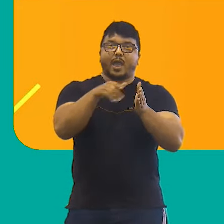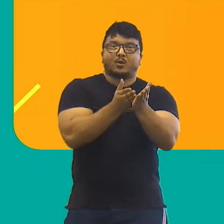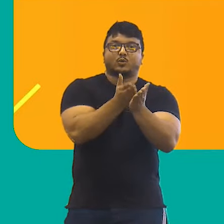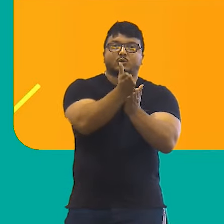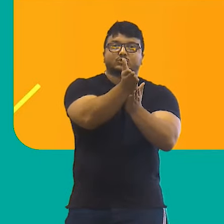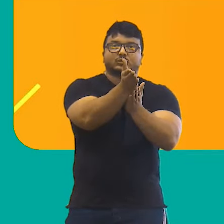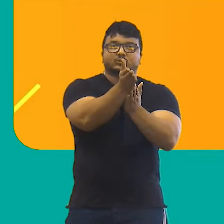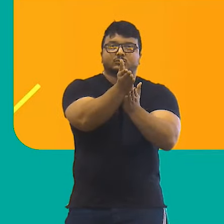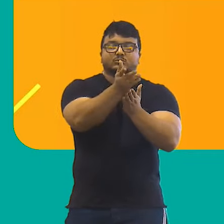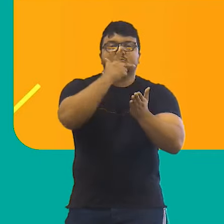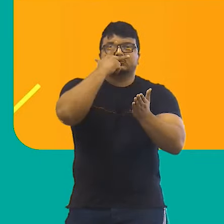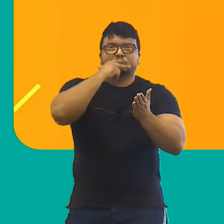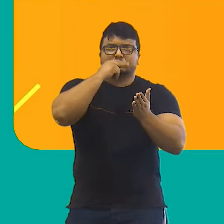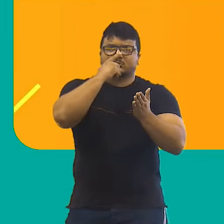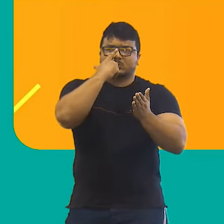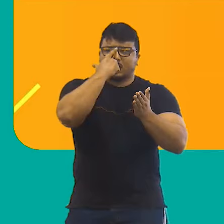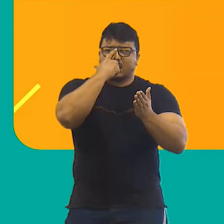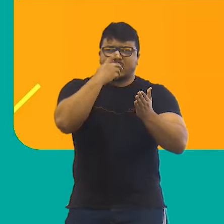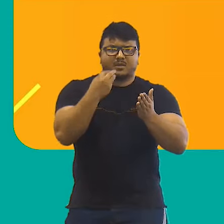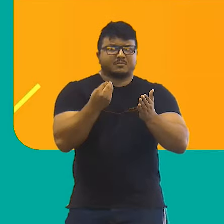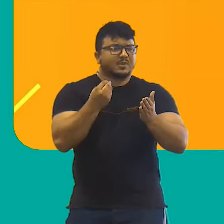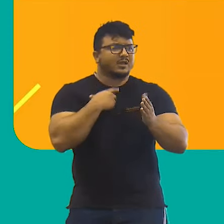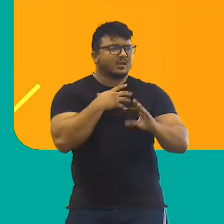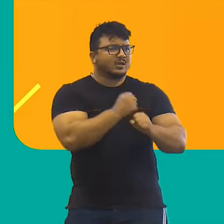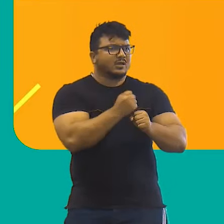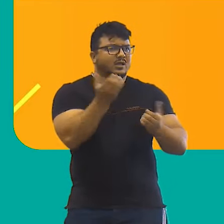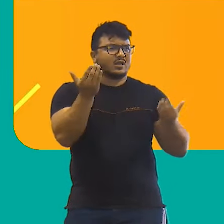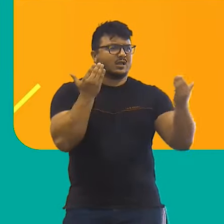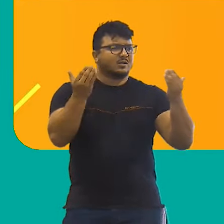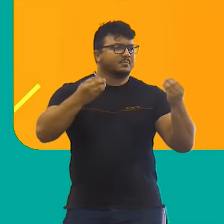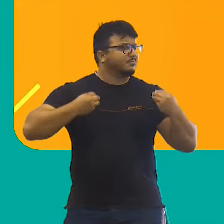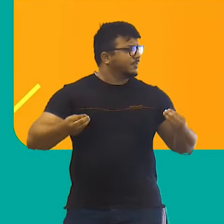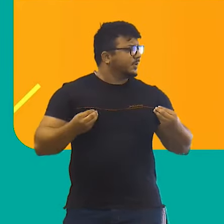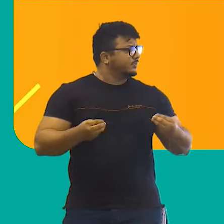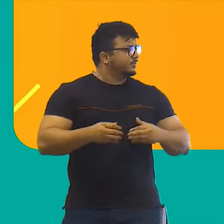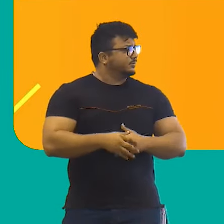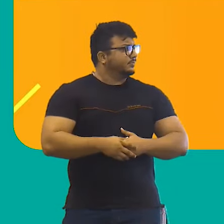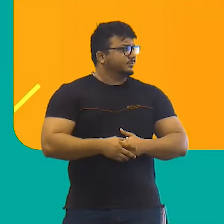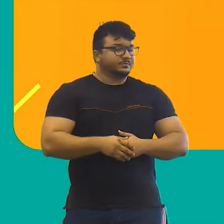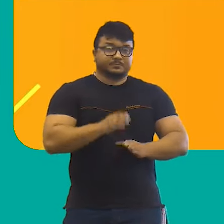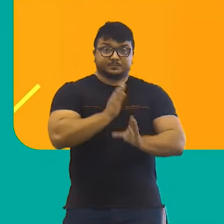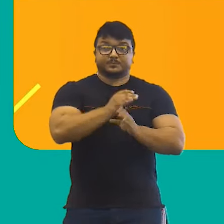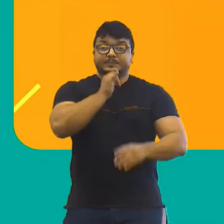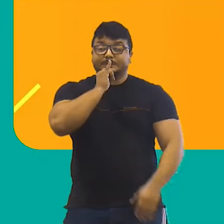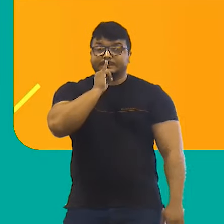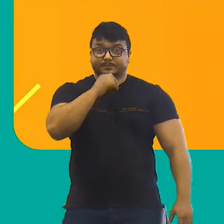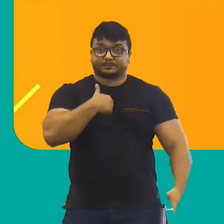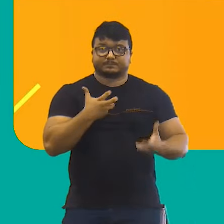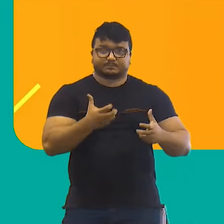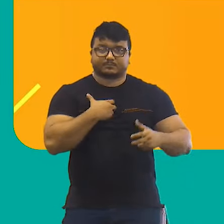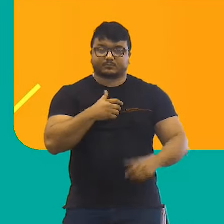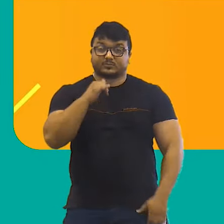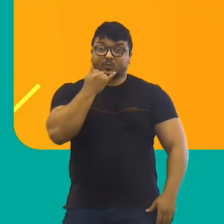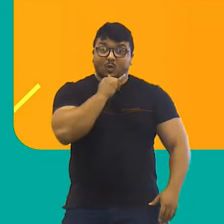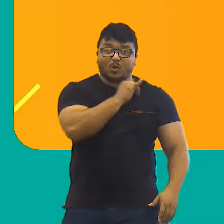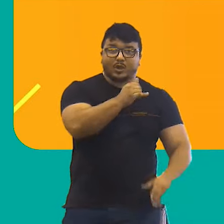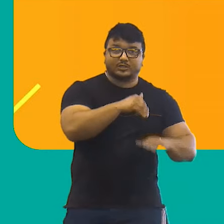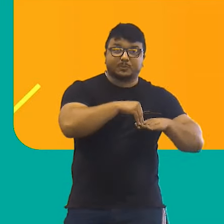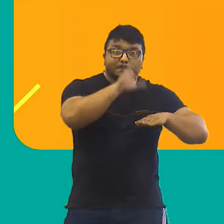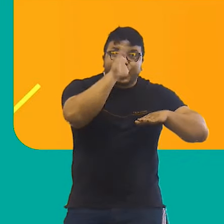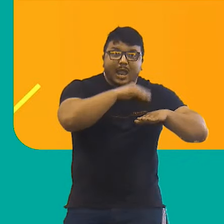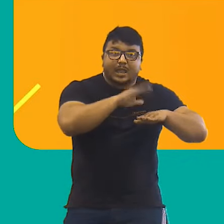constante. Você fala, Douglas, então o que eu vou fazer com essa relação? Seguinte, se eu quero mais corrente e não